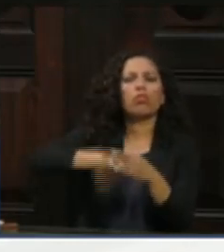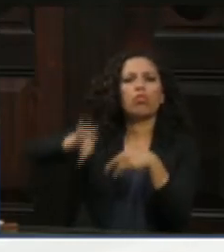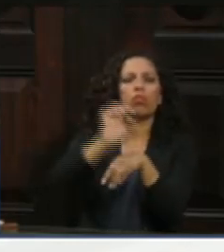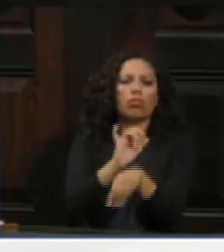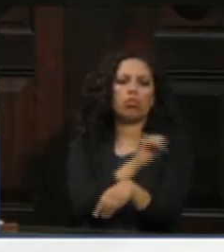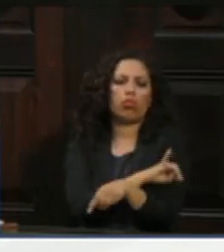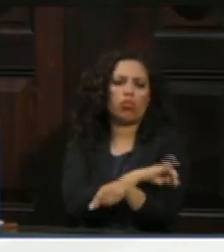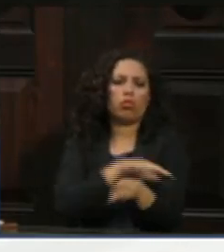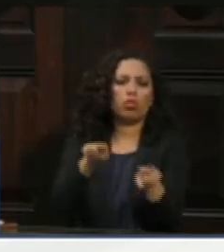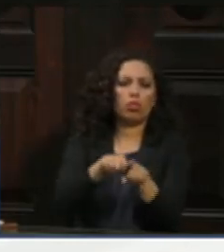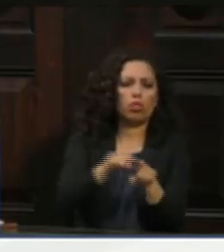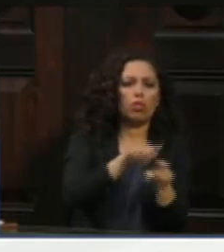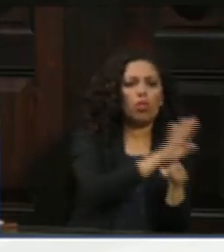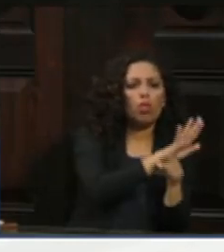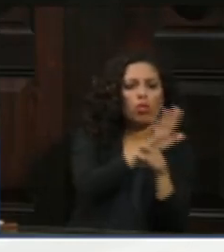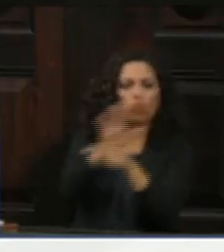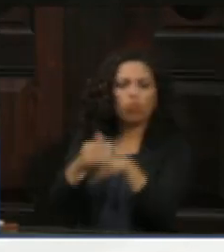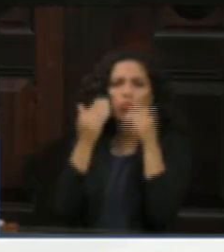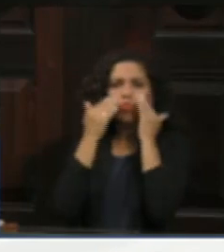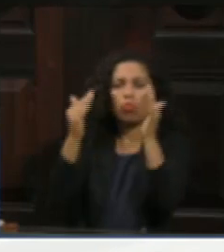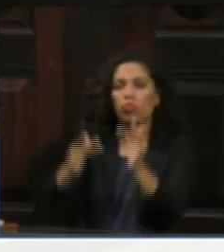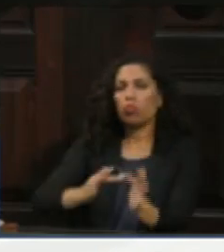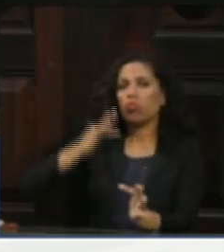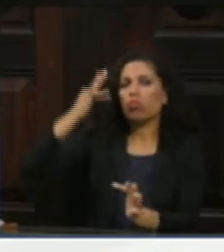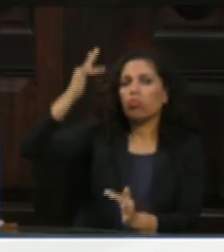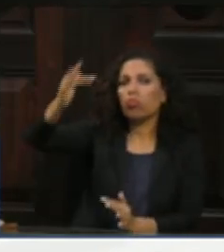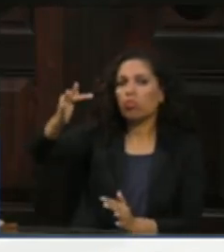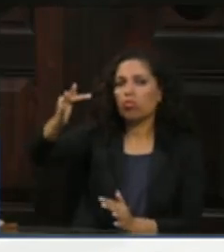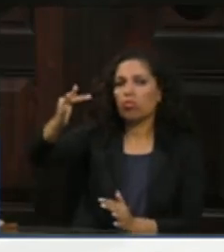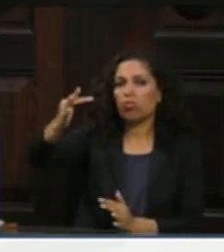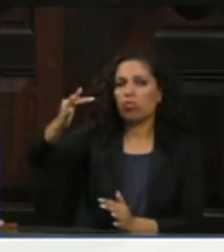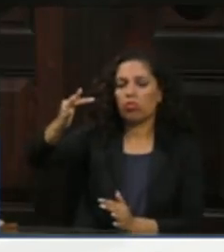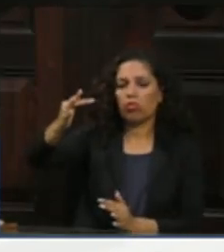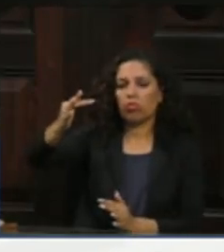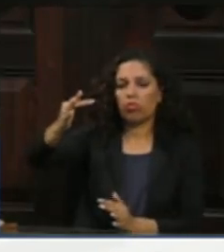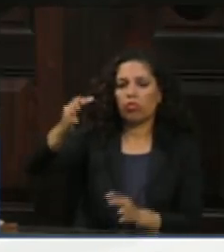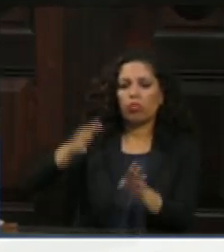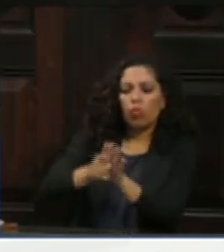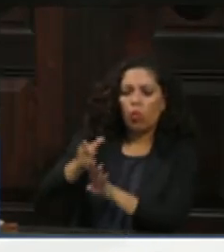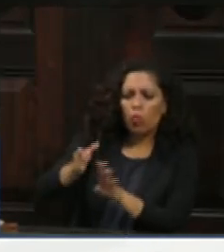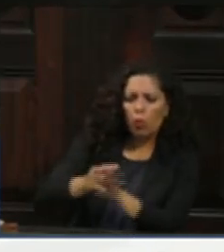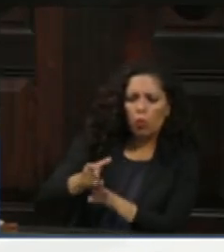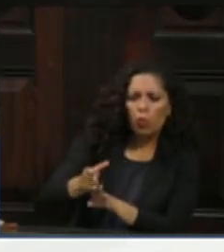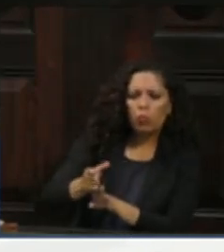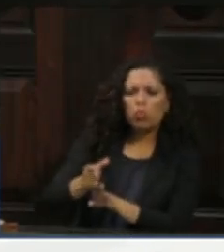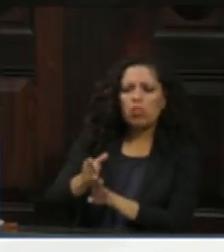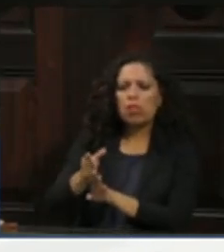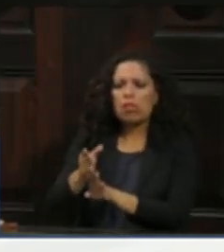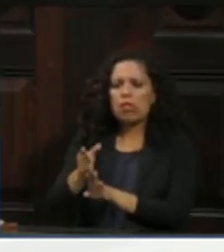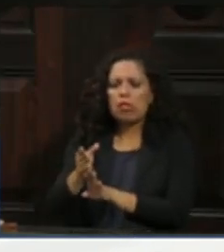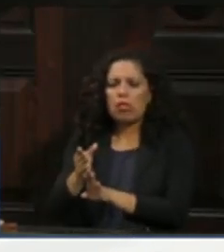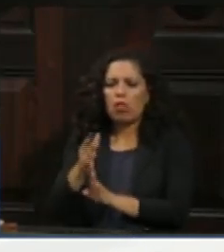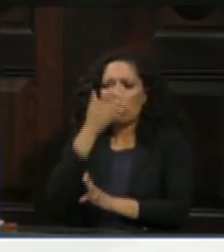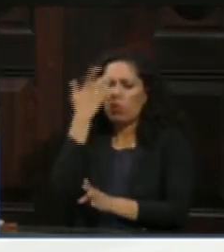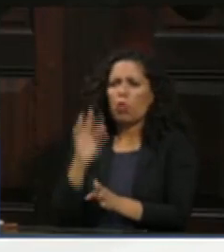quero declarar o voto exatamente sobre esses dois projetos. O primeiro deles